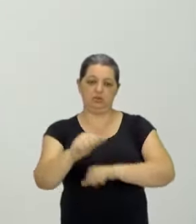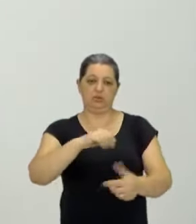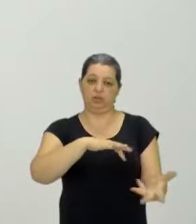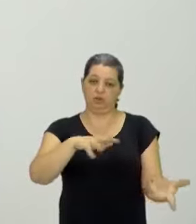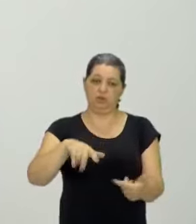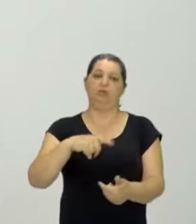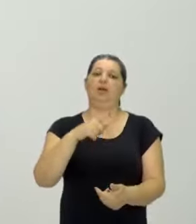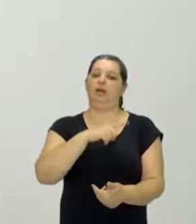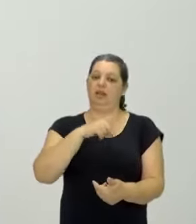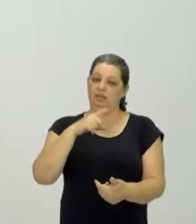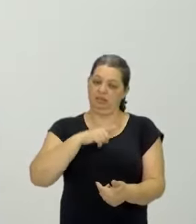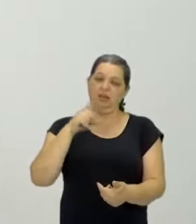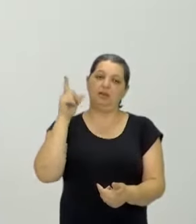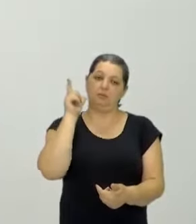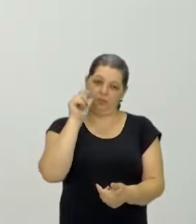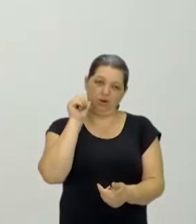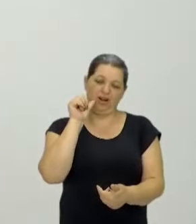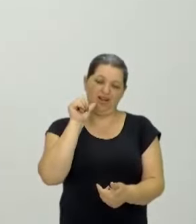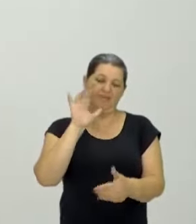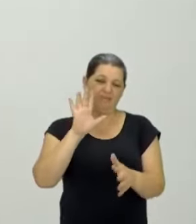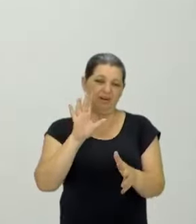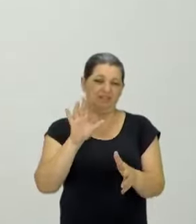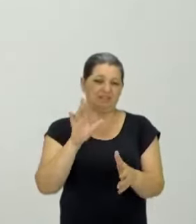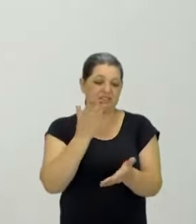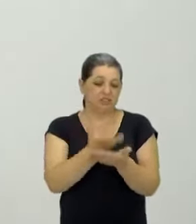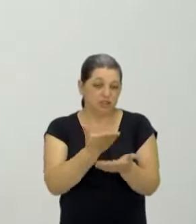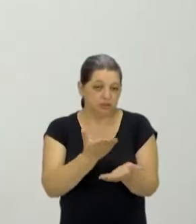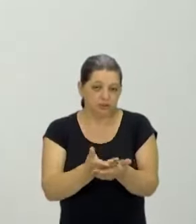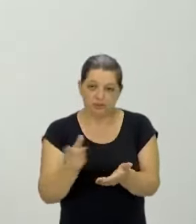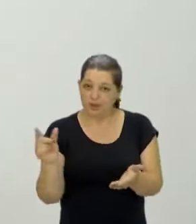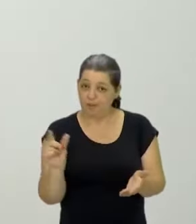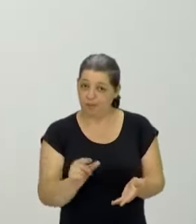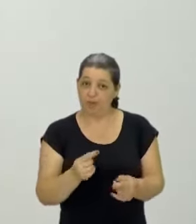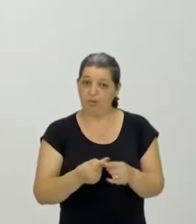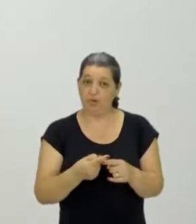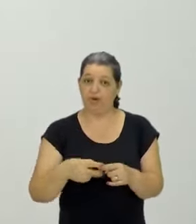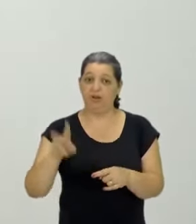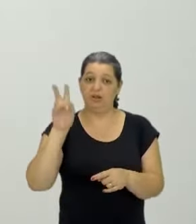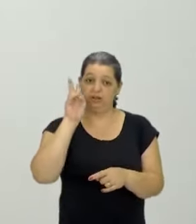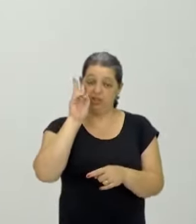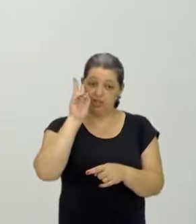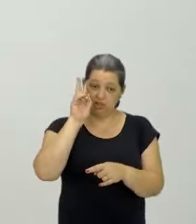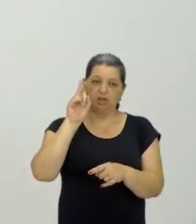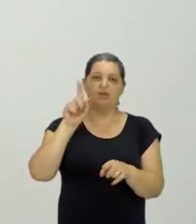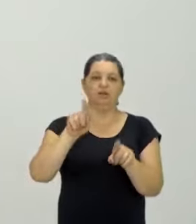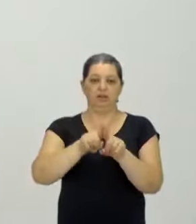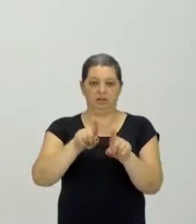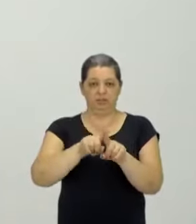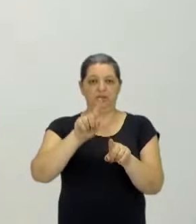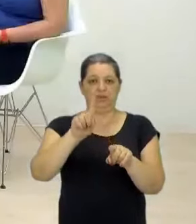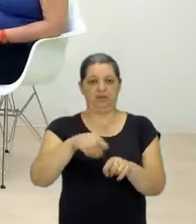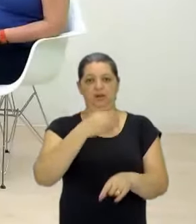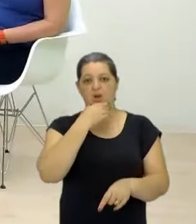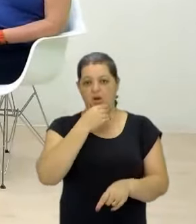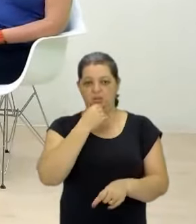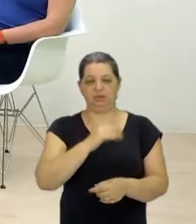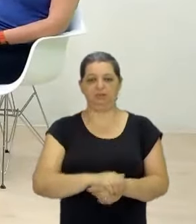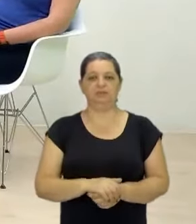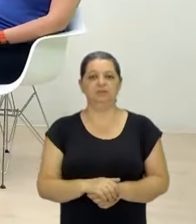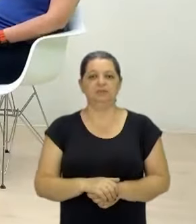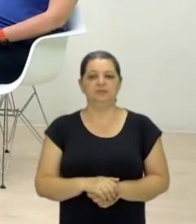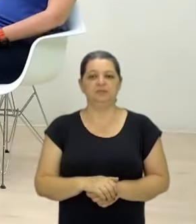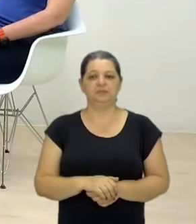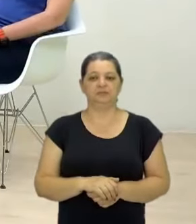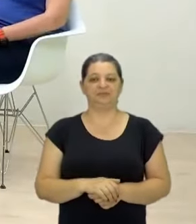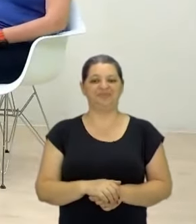mulher e a gente estuda muito pouco, né? Porque os livros de história também são escritos por homens, né? Isso é muito importante. Olha, hoje a aula de mulher está